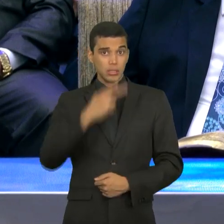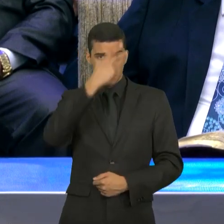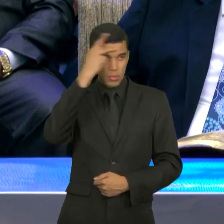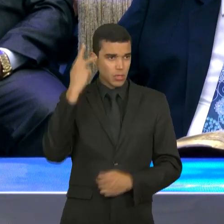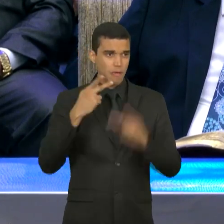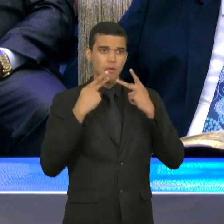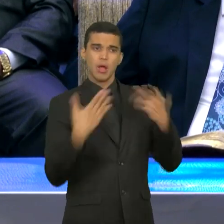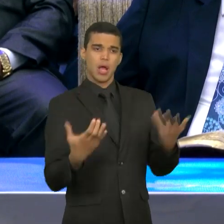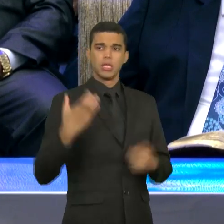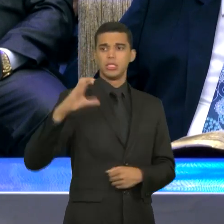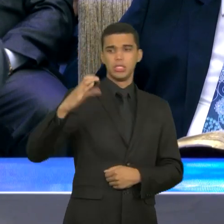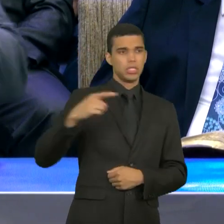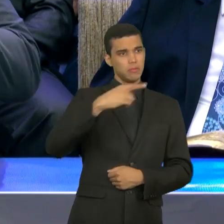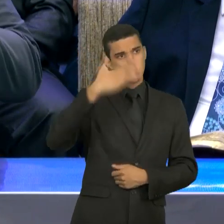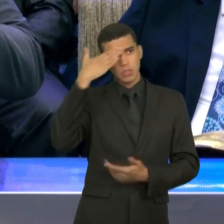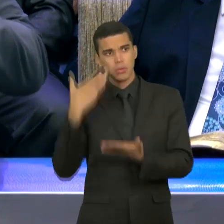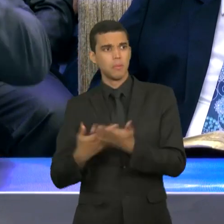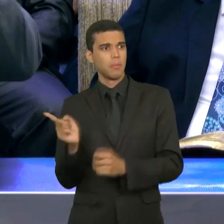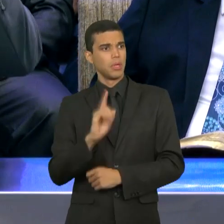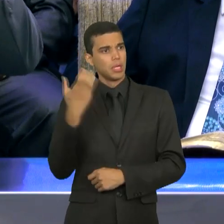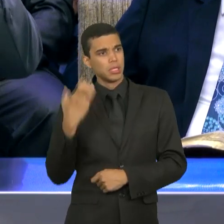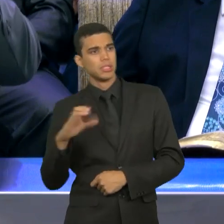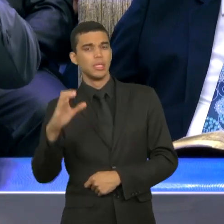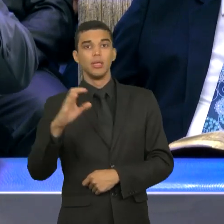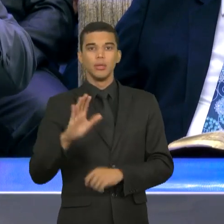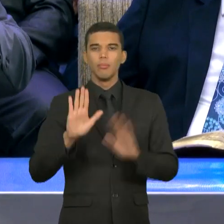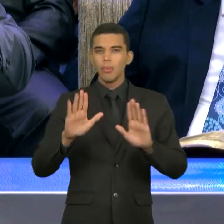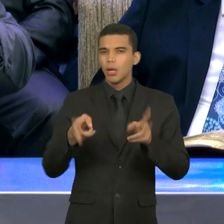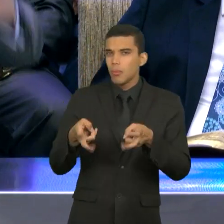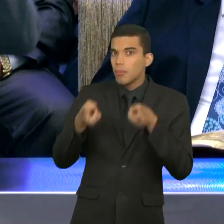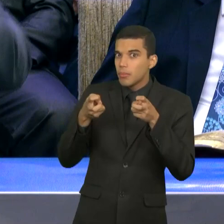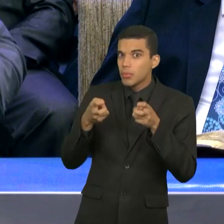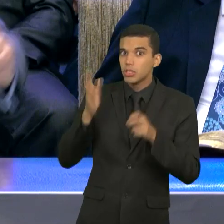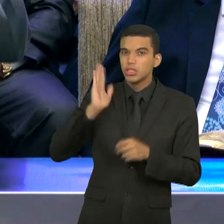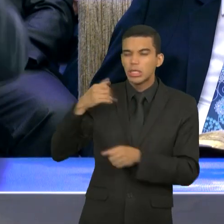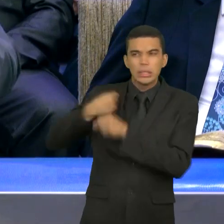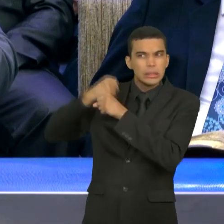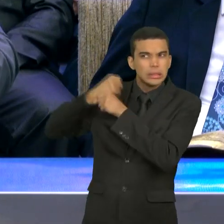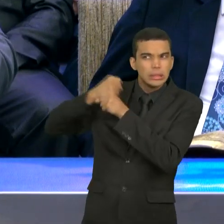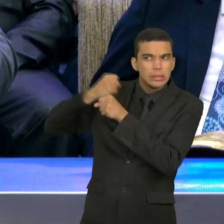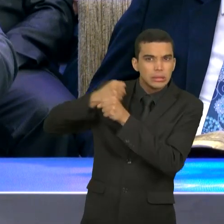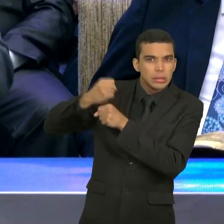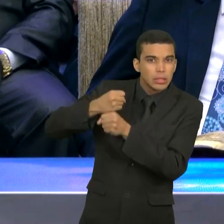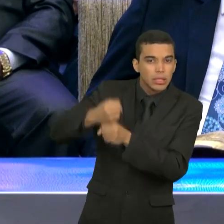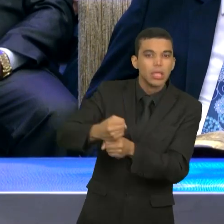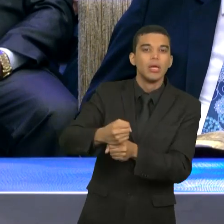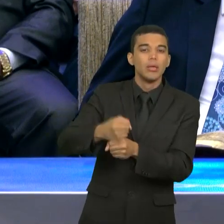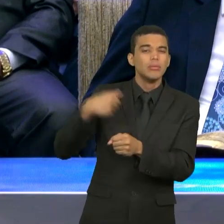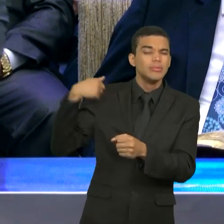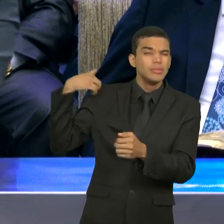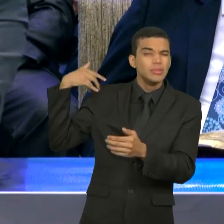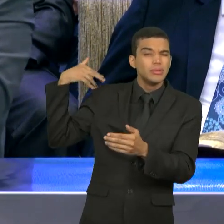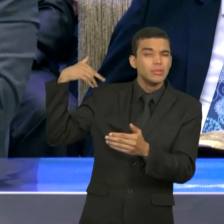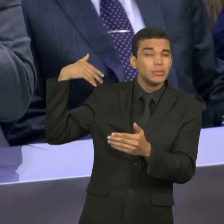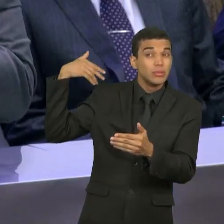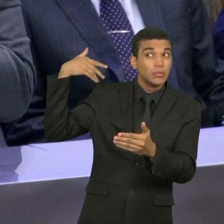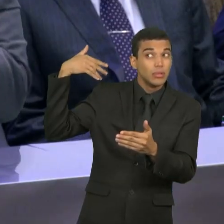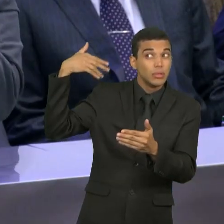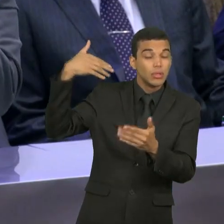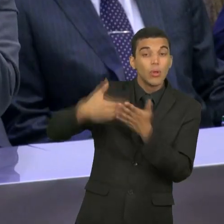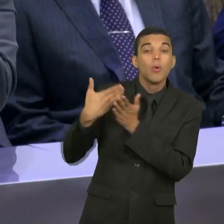mas presta atenção você percebeu que há muitos anos a dezenas e dezenas de anos desde o começo